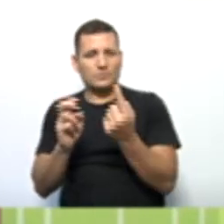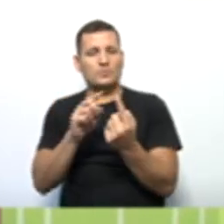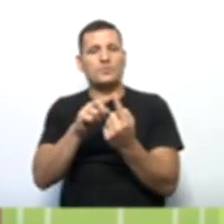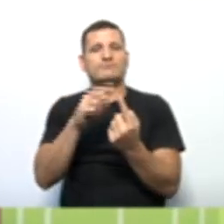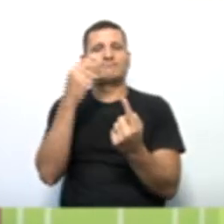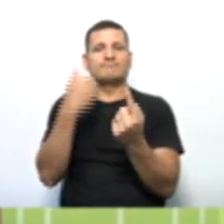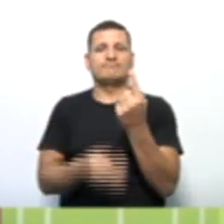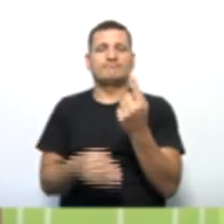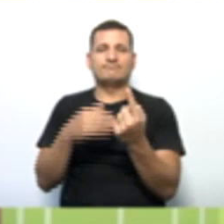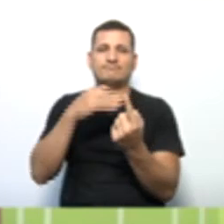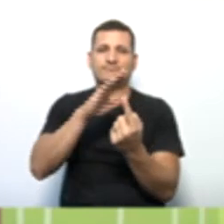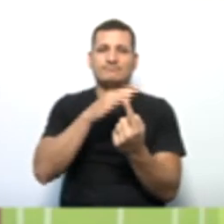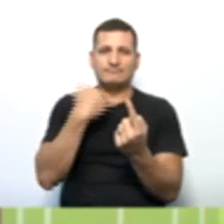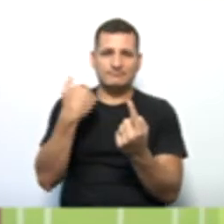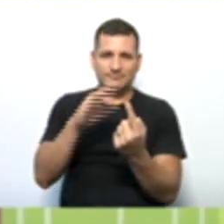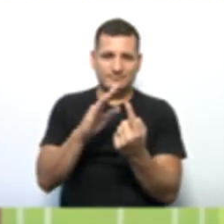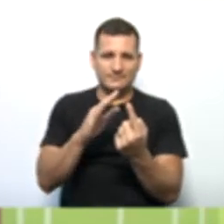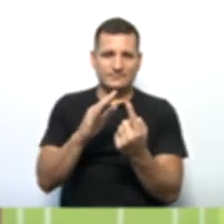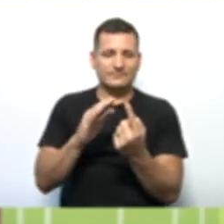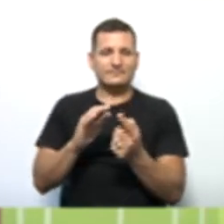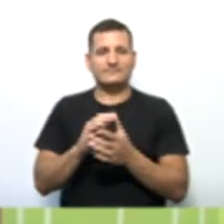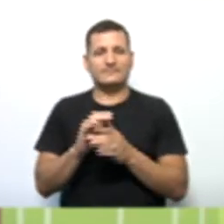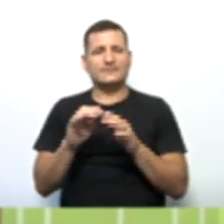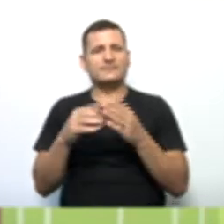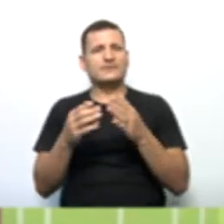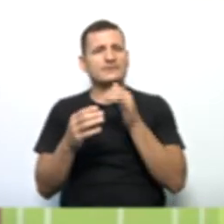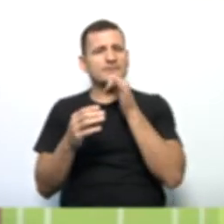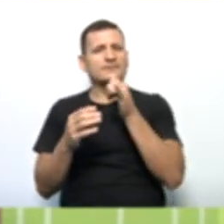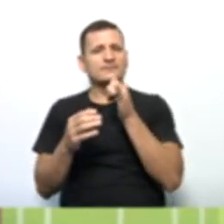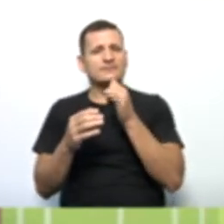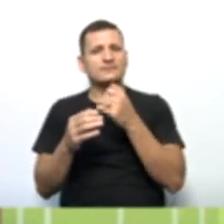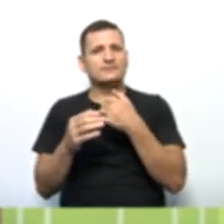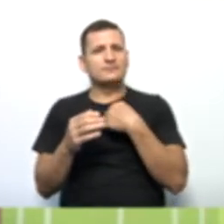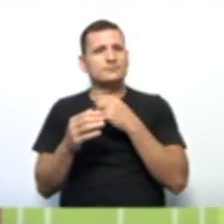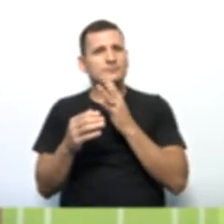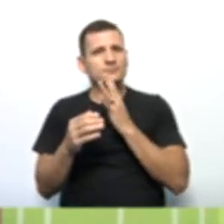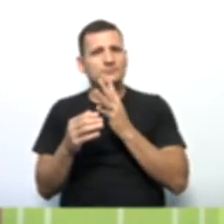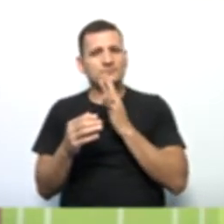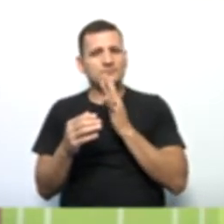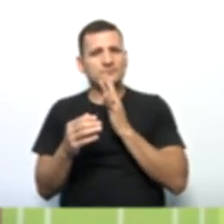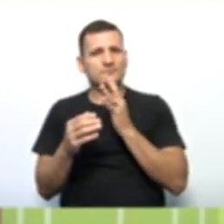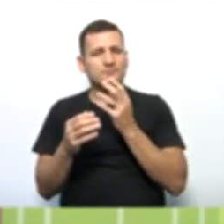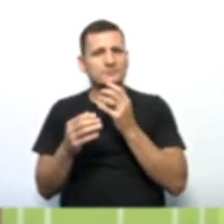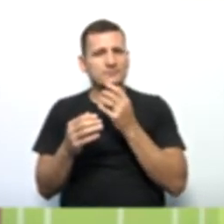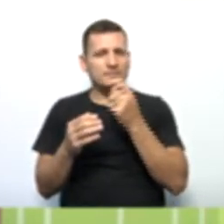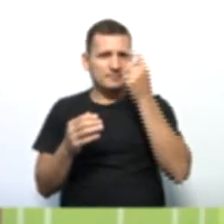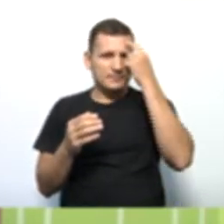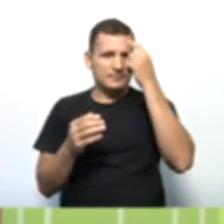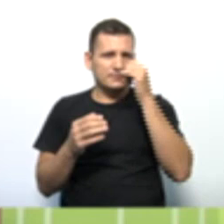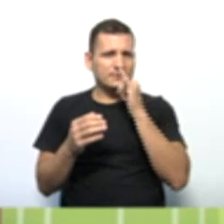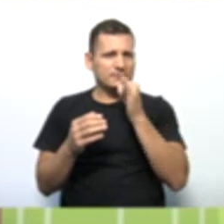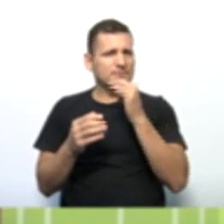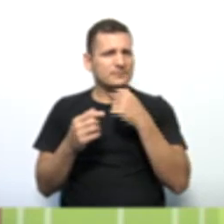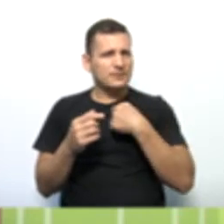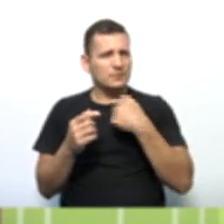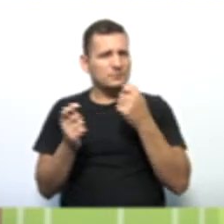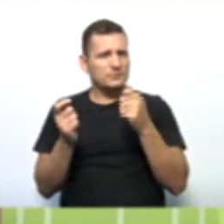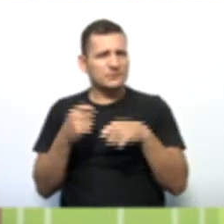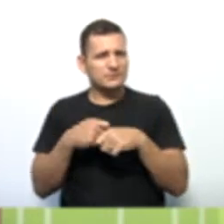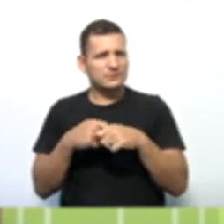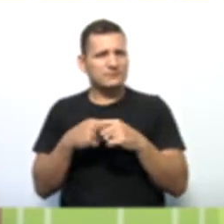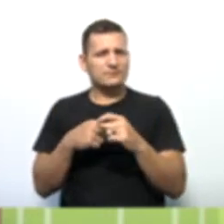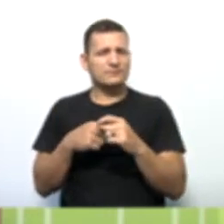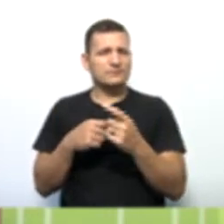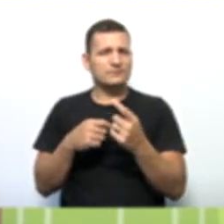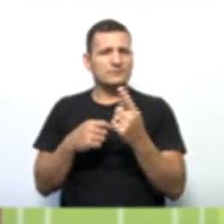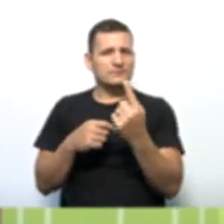vida. Mas aí, se fosse algum conhecido nosso ali falando, gente, será que eu sou capaz de sacrificar o meu amigo para salvar as